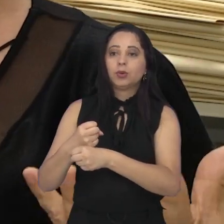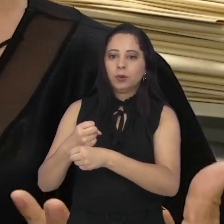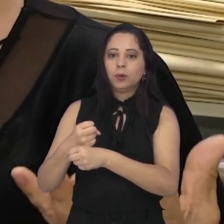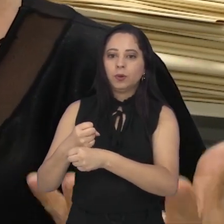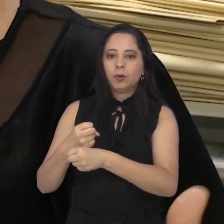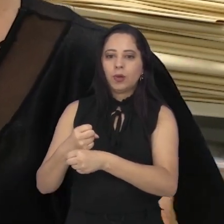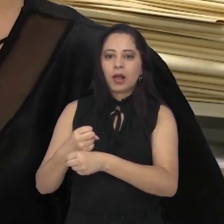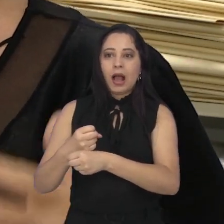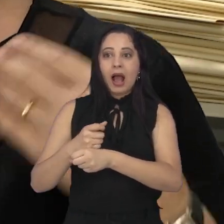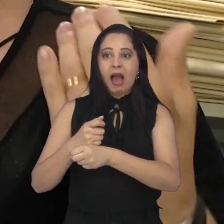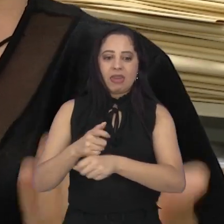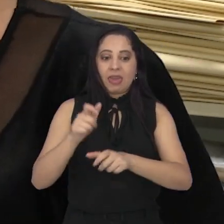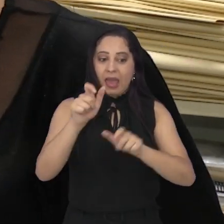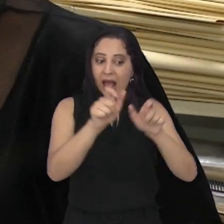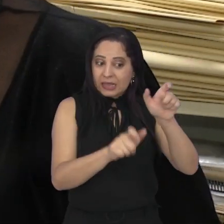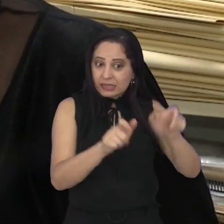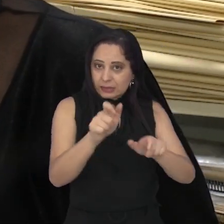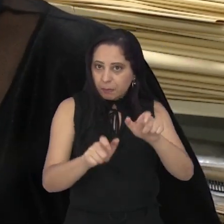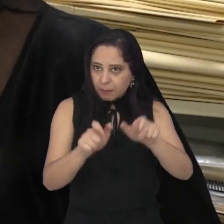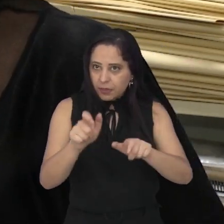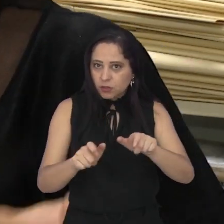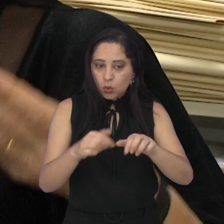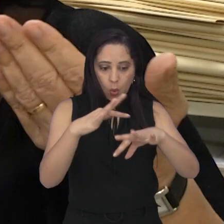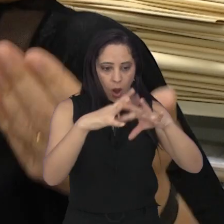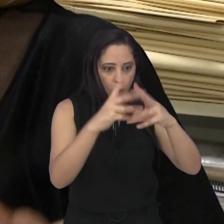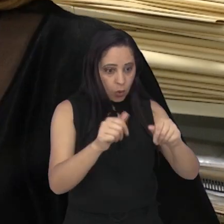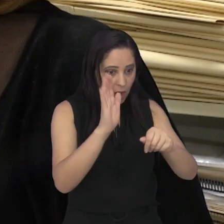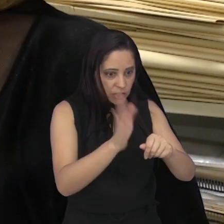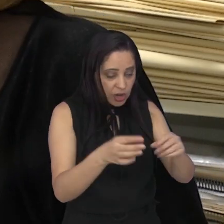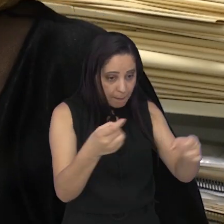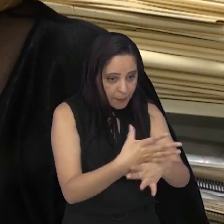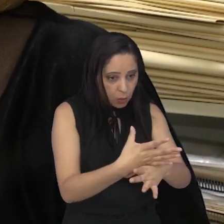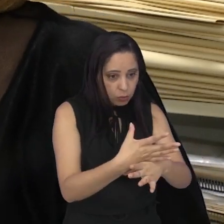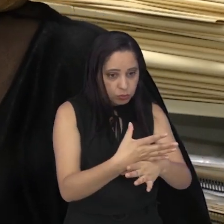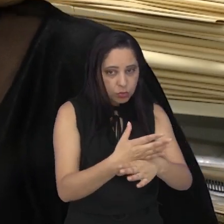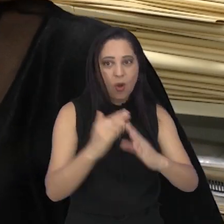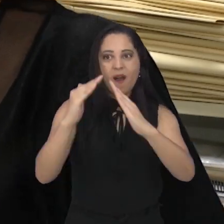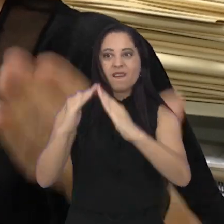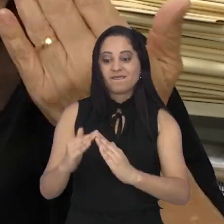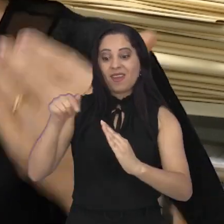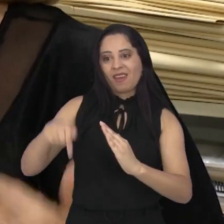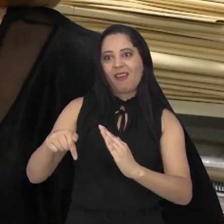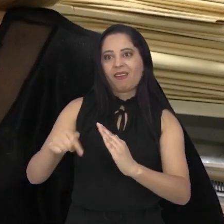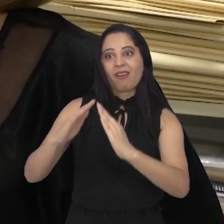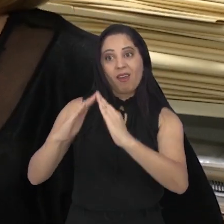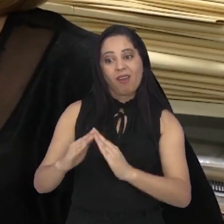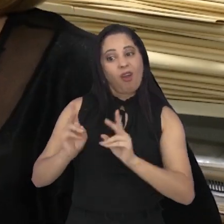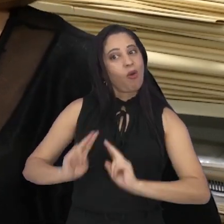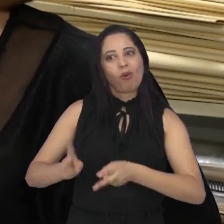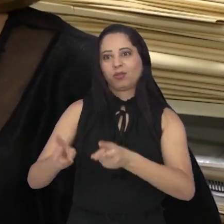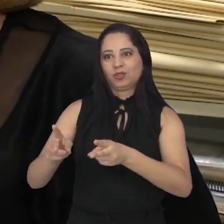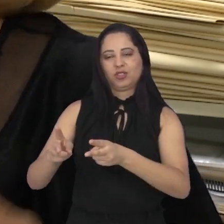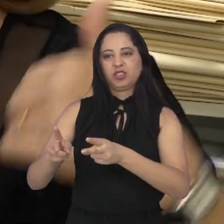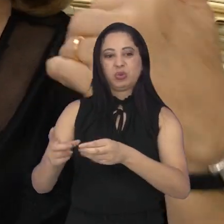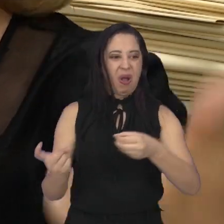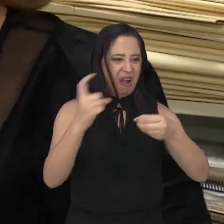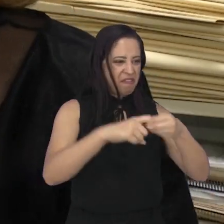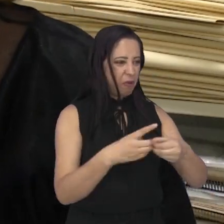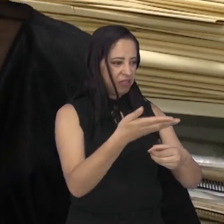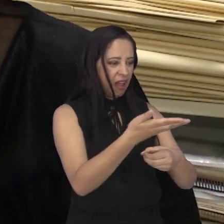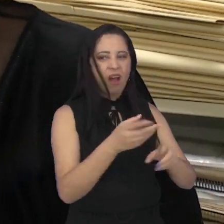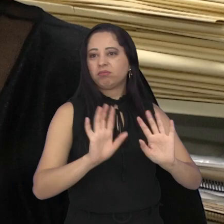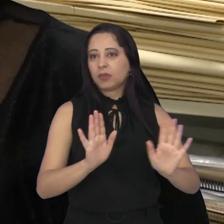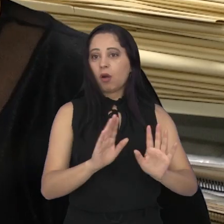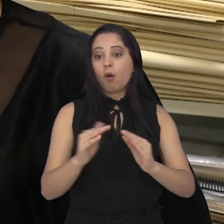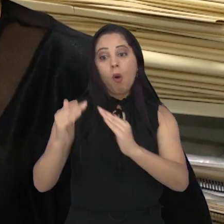vai fazendo com que muitas dessas pessoas, uma vez curadas, a maioria ficava por aqui, não voltava